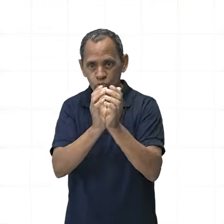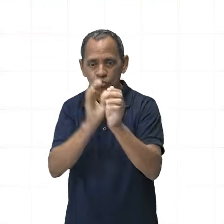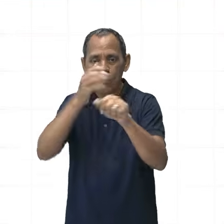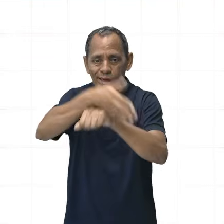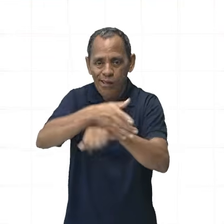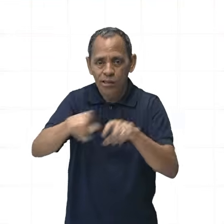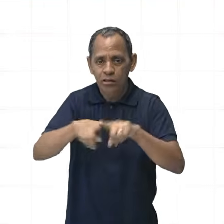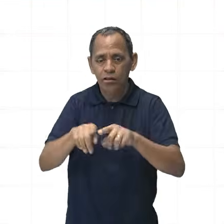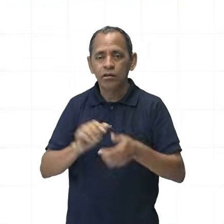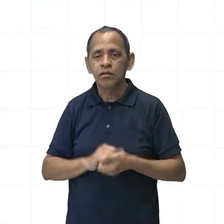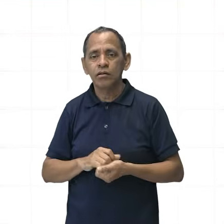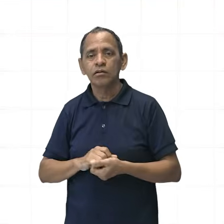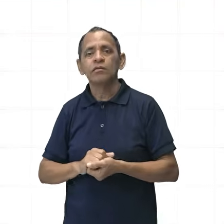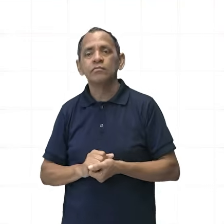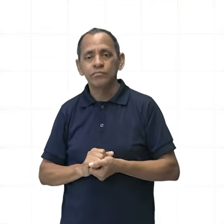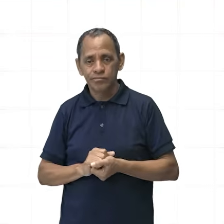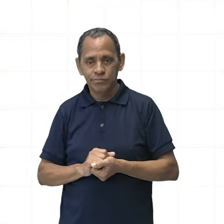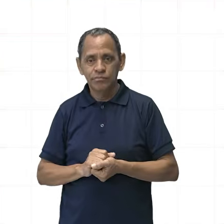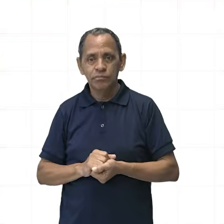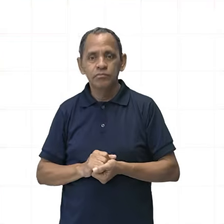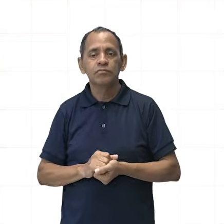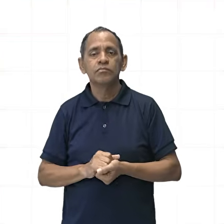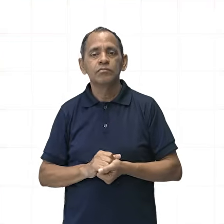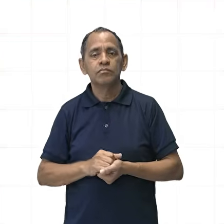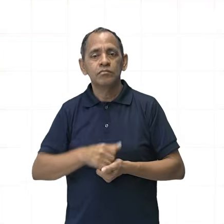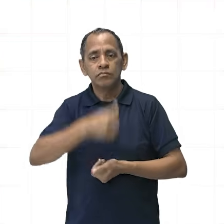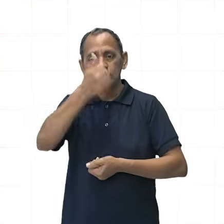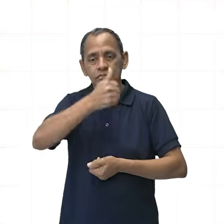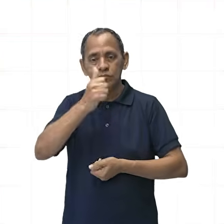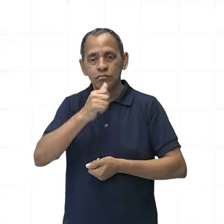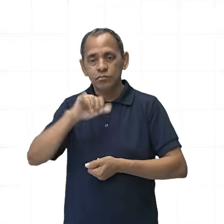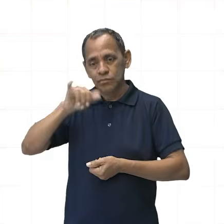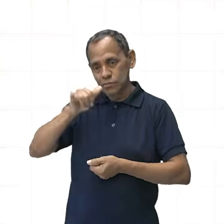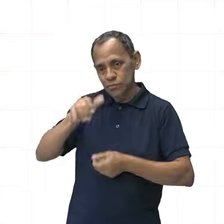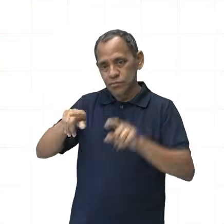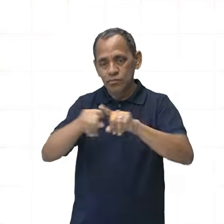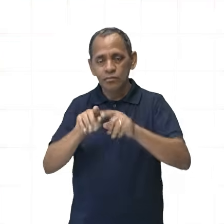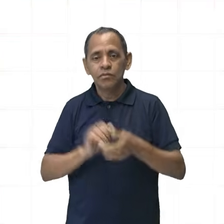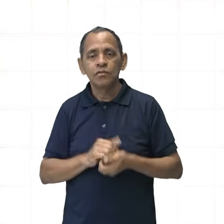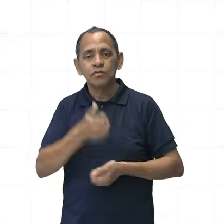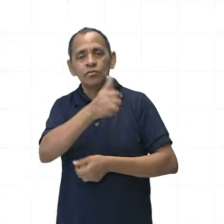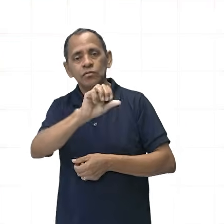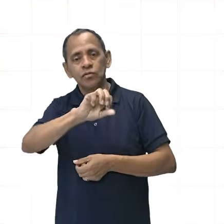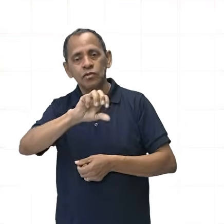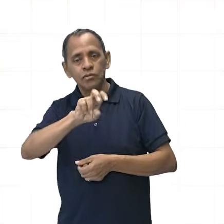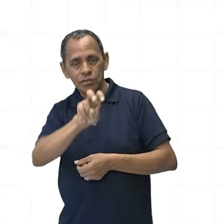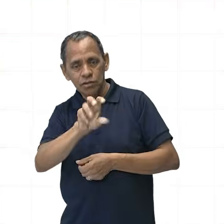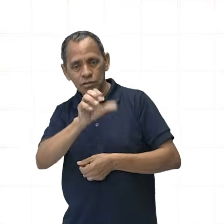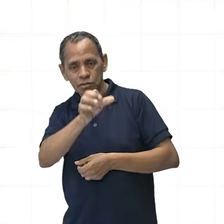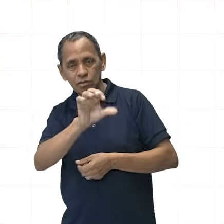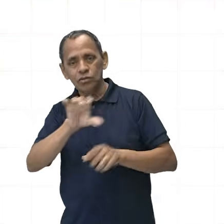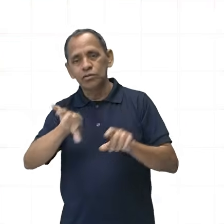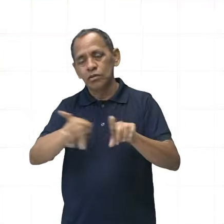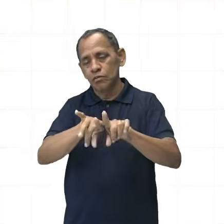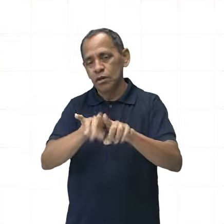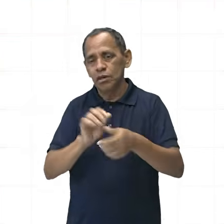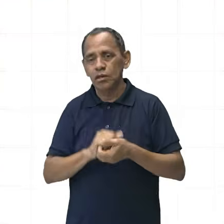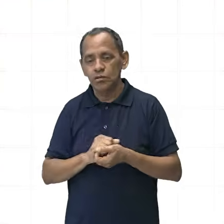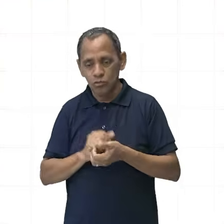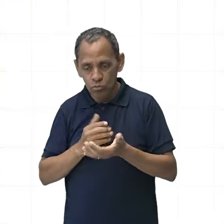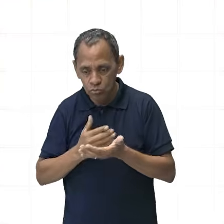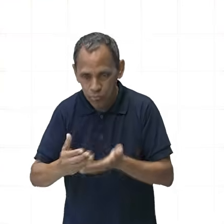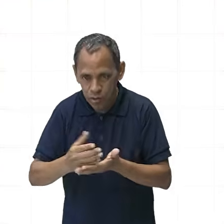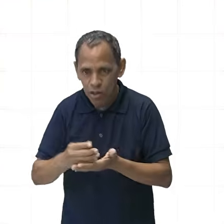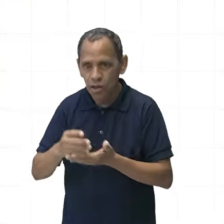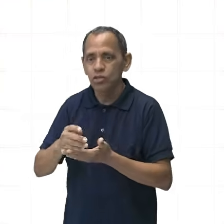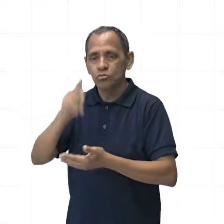1959. Então, Fidel Castro e seus seguidores entram em Havana em 1º de janeiro de 1959, marcando